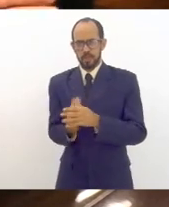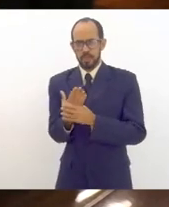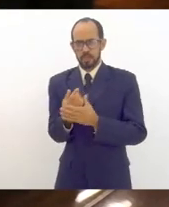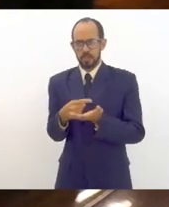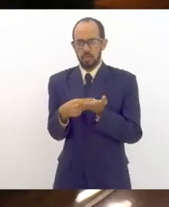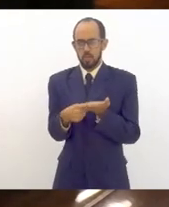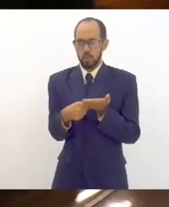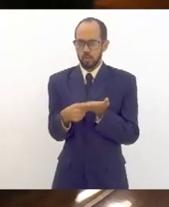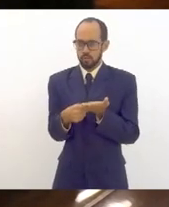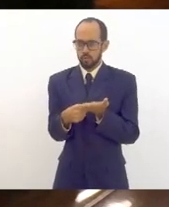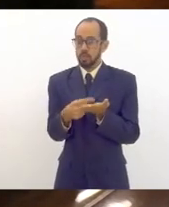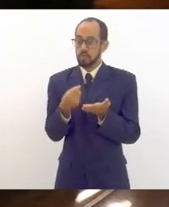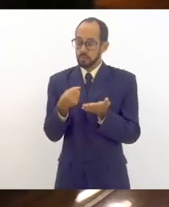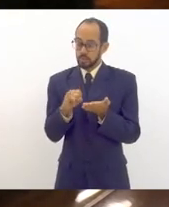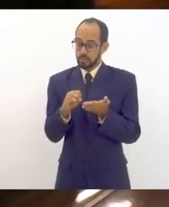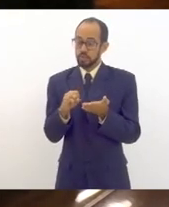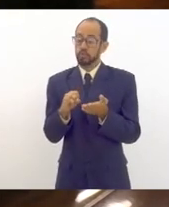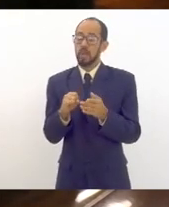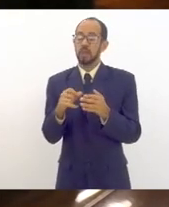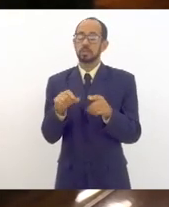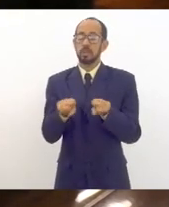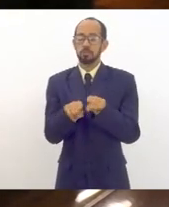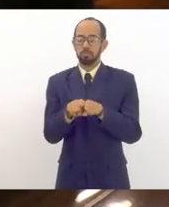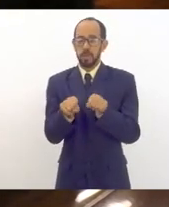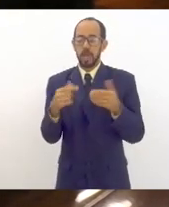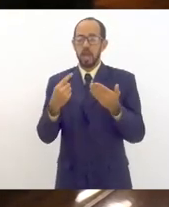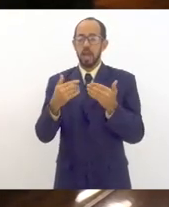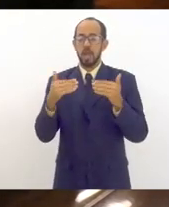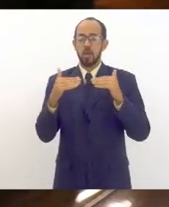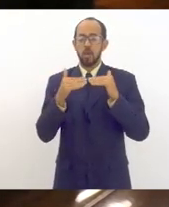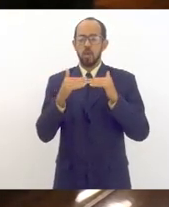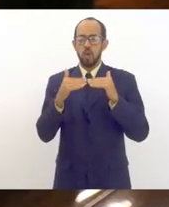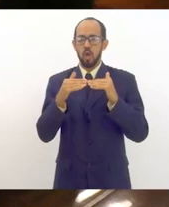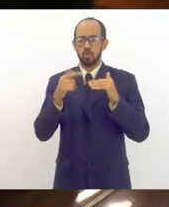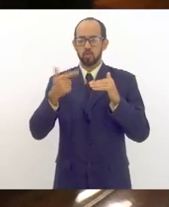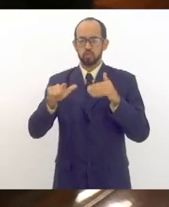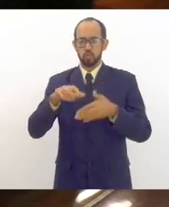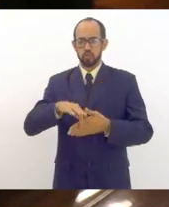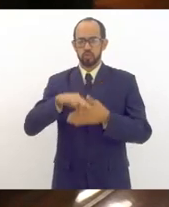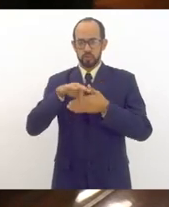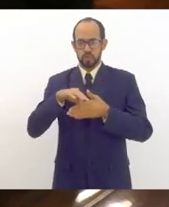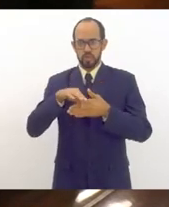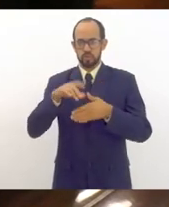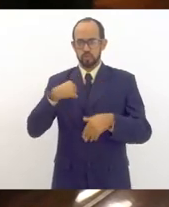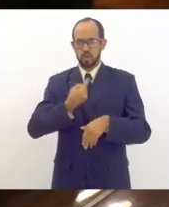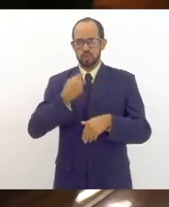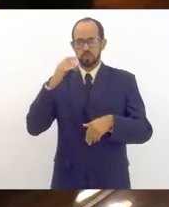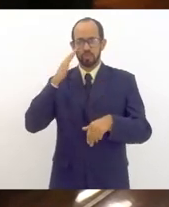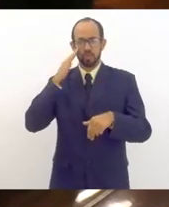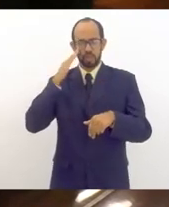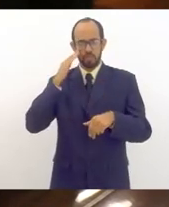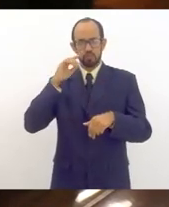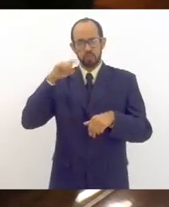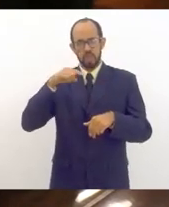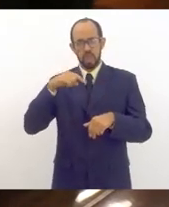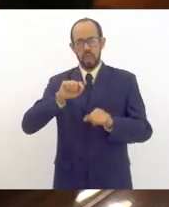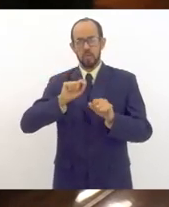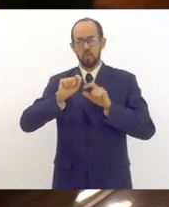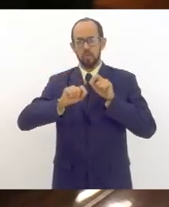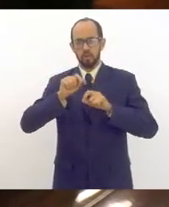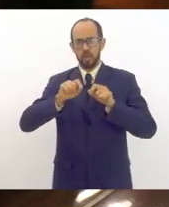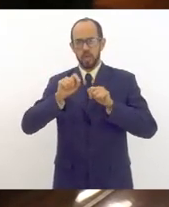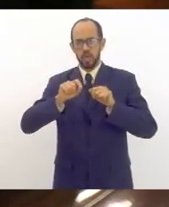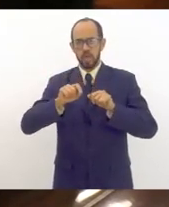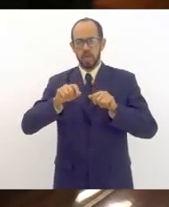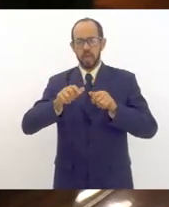desde que haja unanimidade com os demais líderes, de maneira que a gente entende por bastante razoável assegurar o retorno